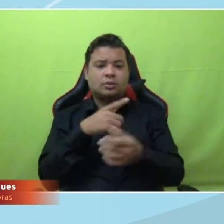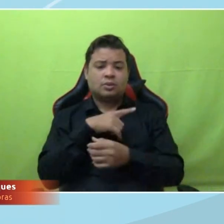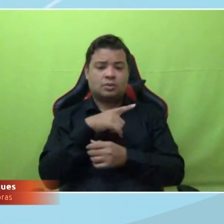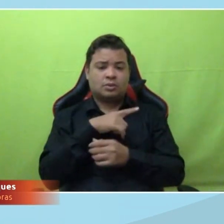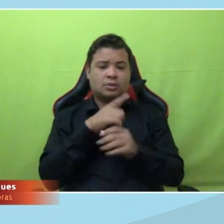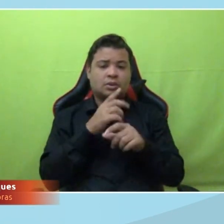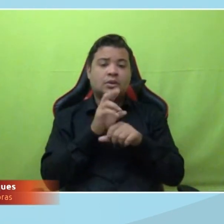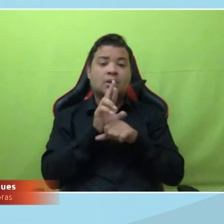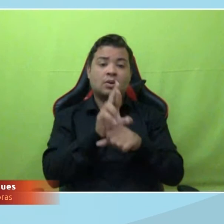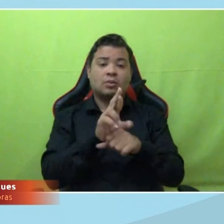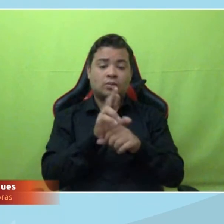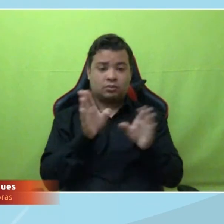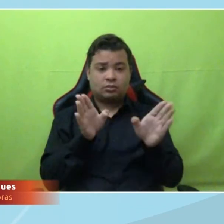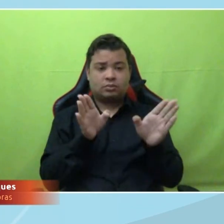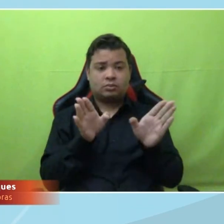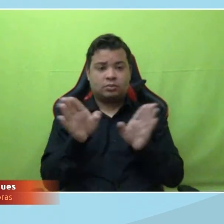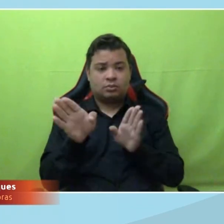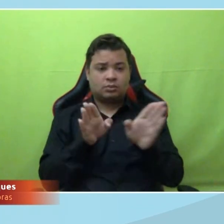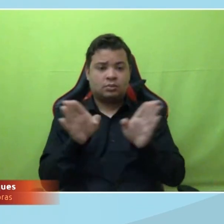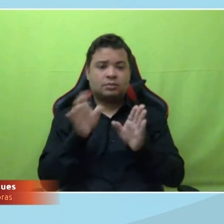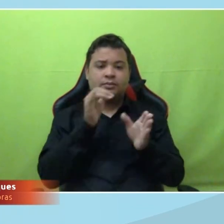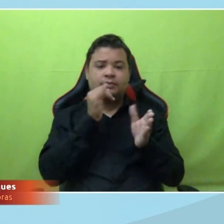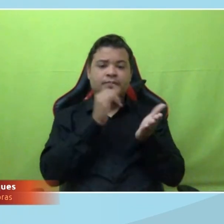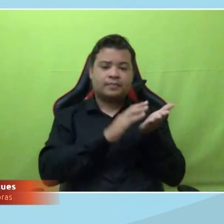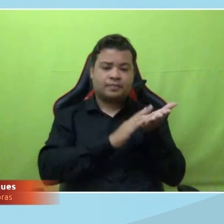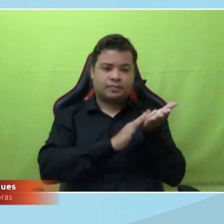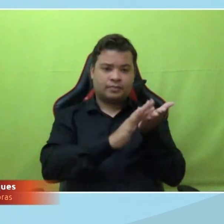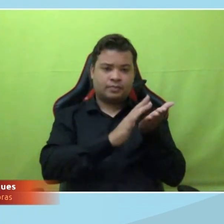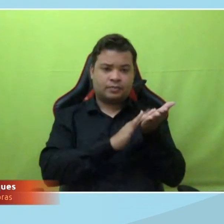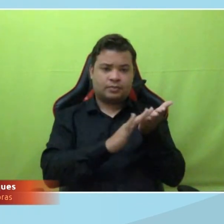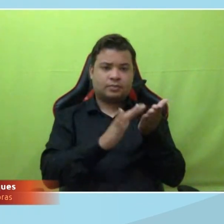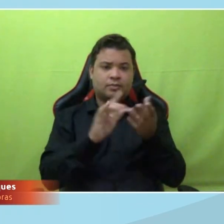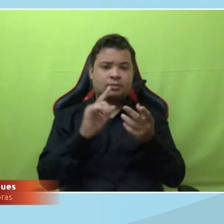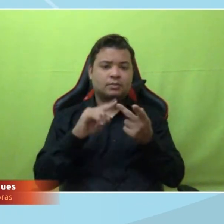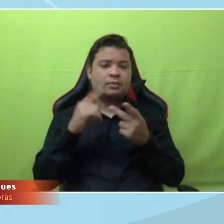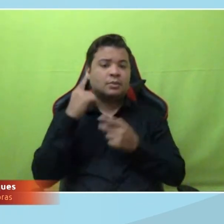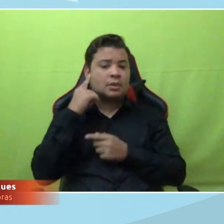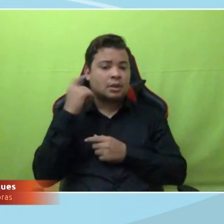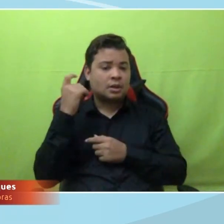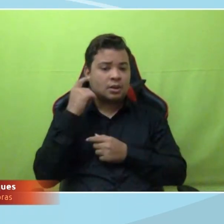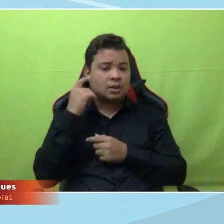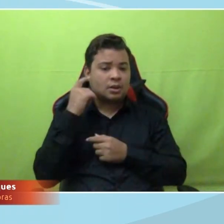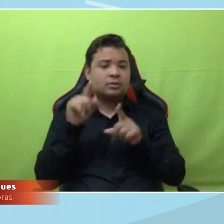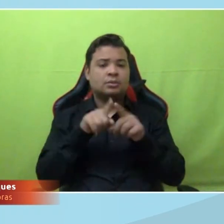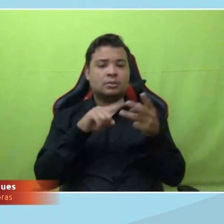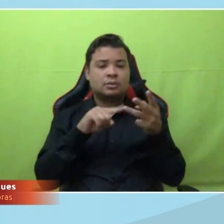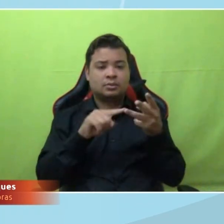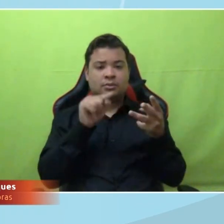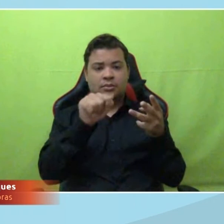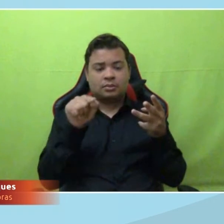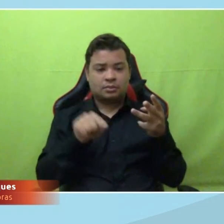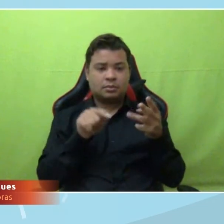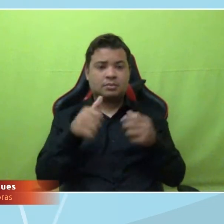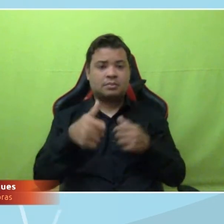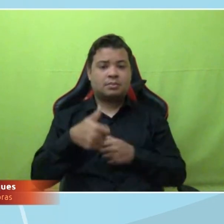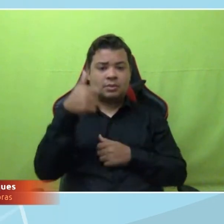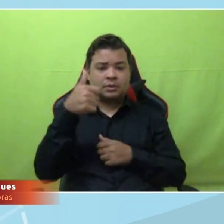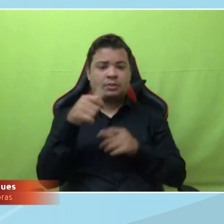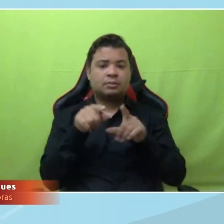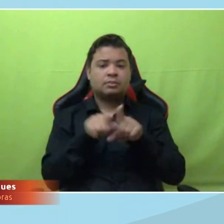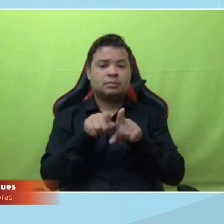mais inclusivos, como um sistema Braille, áudio e um aprimoramento do teclado. Foi feita uma inclusão também